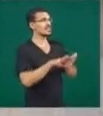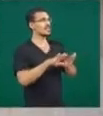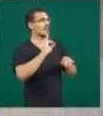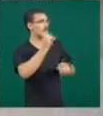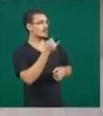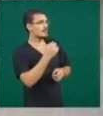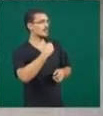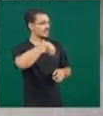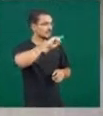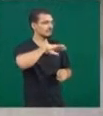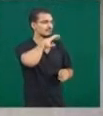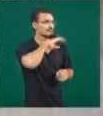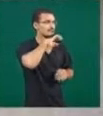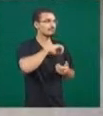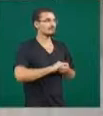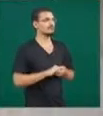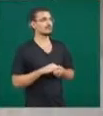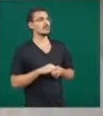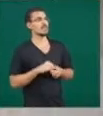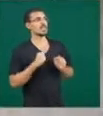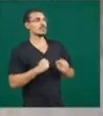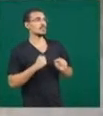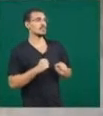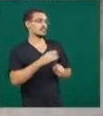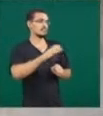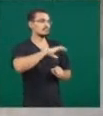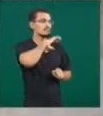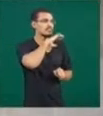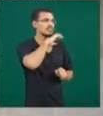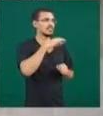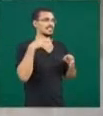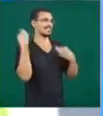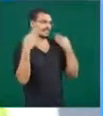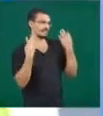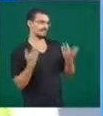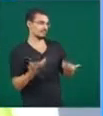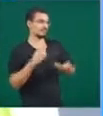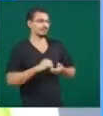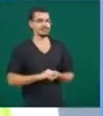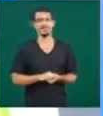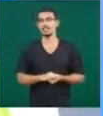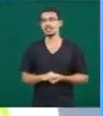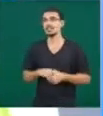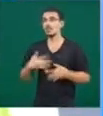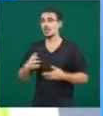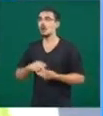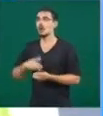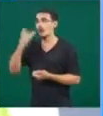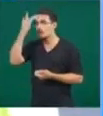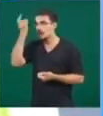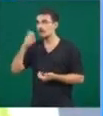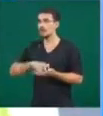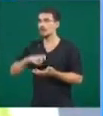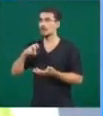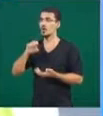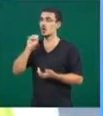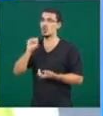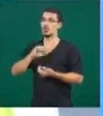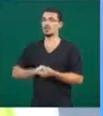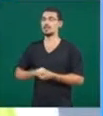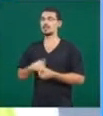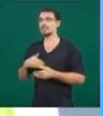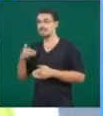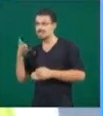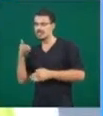aí, vamos para o parque, que é o maior ponto, né, turístico da nossa cidade também. Então, amanhã, 8 horas da manhã, lá no Parque Sabiá, na entrada